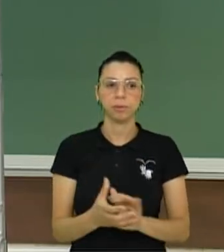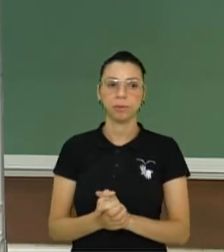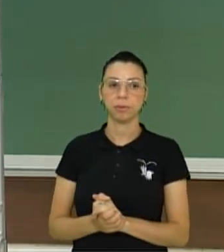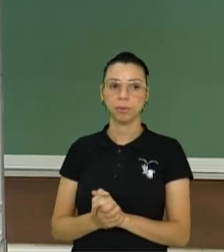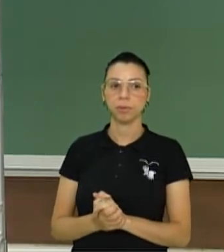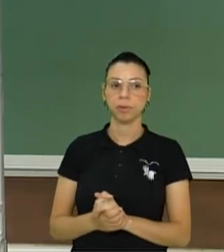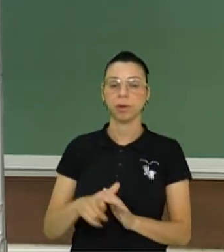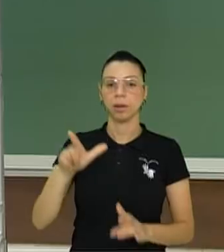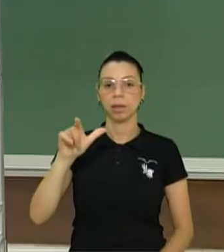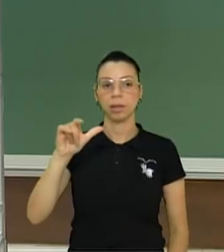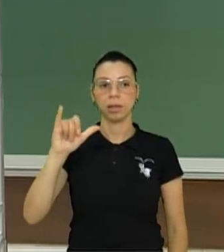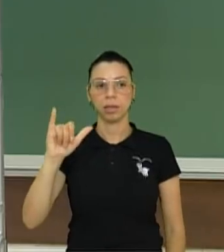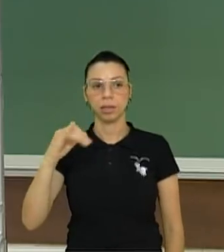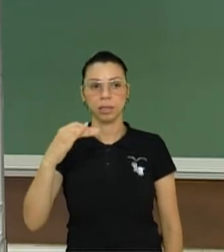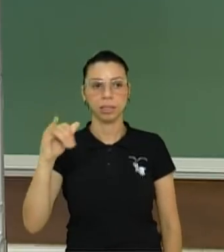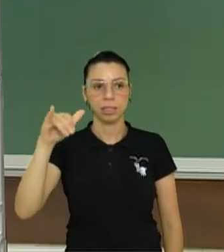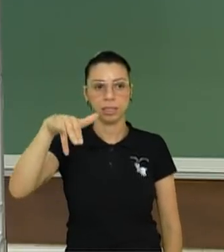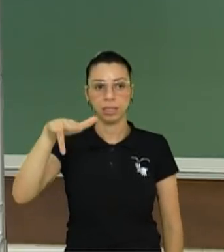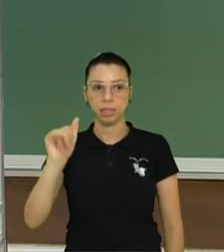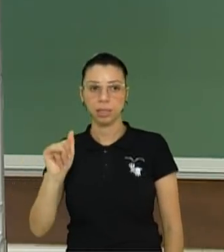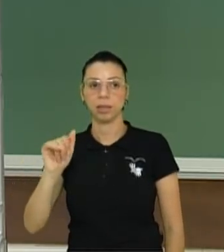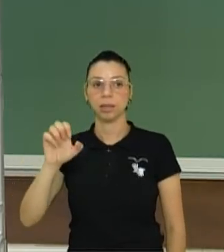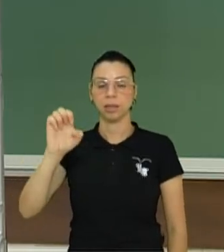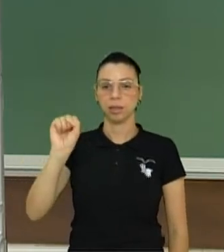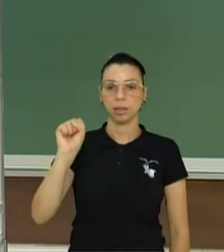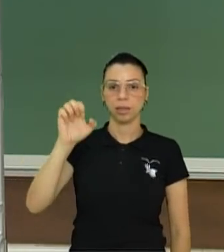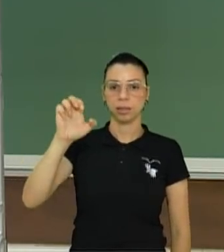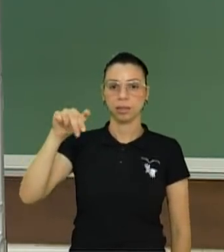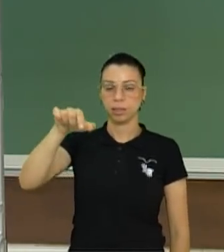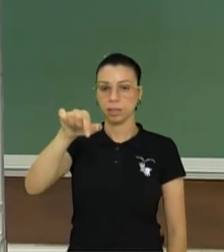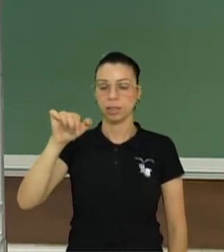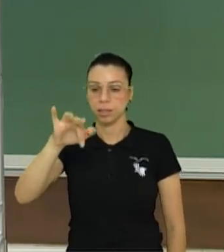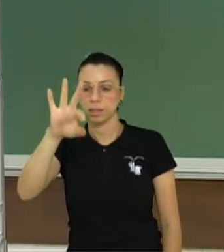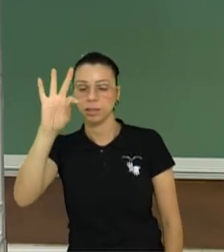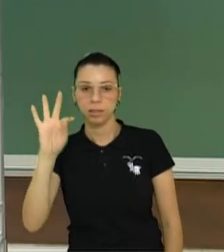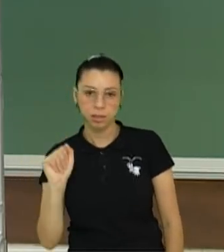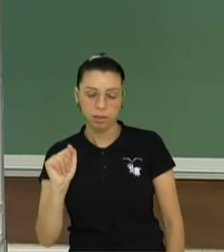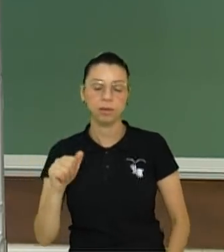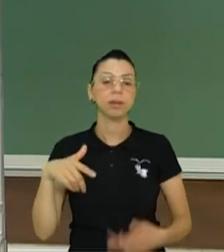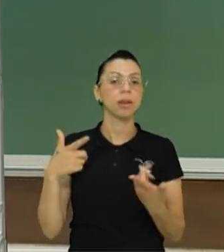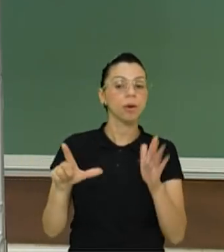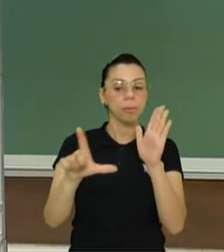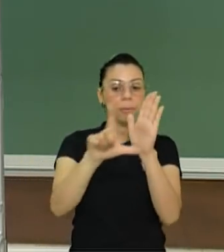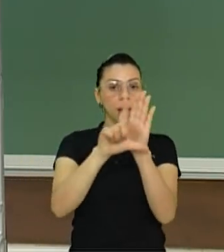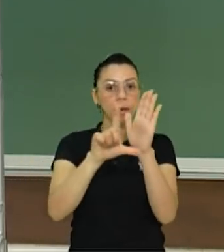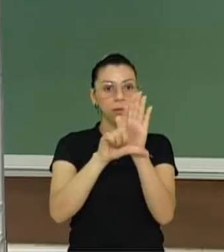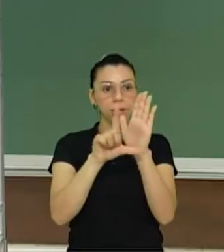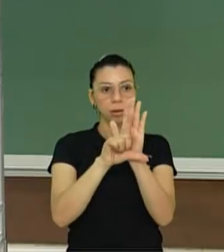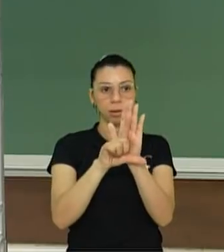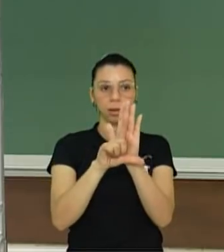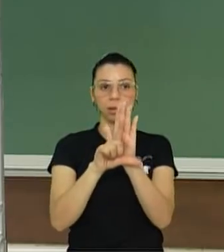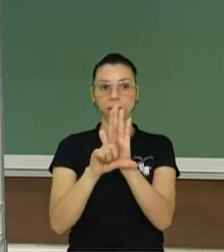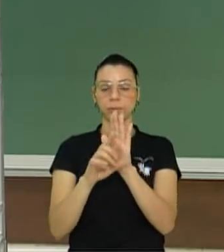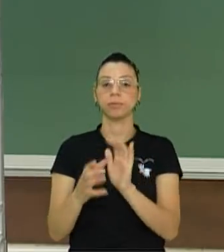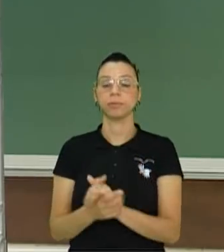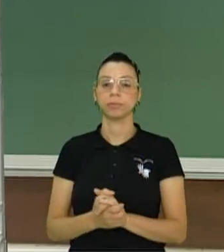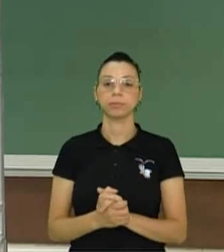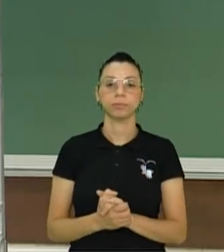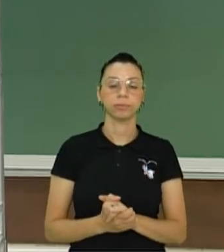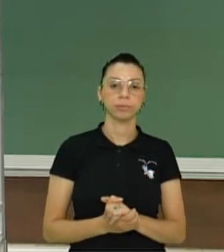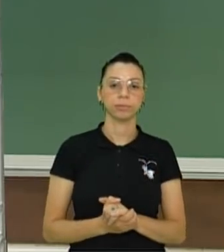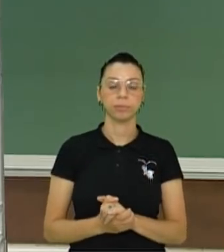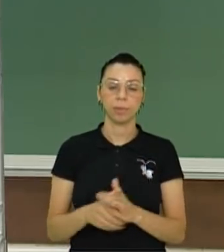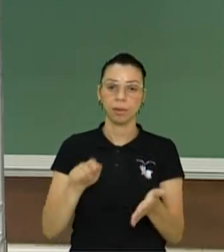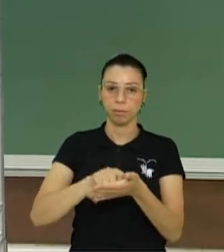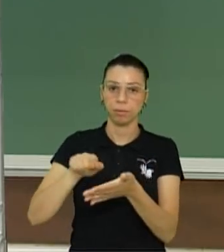Lei Licínia, eu não sabia até que ela se chamava Sestia, é uma lei que determinava, segundo Boulos, foi ele que utilizou esse termo, ele